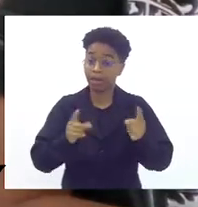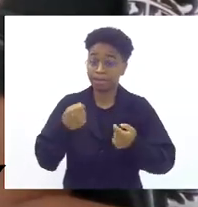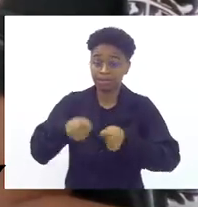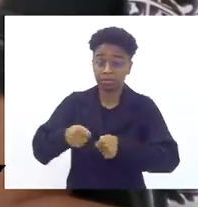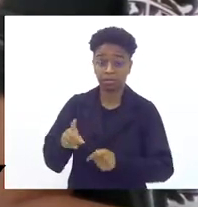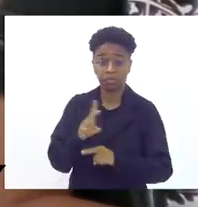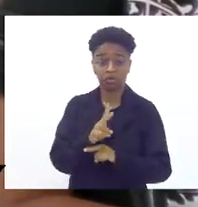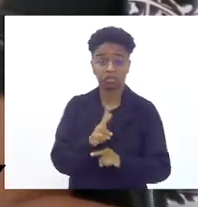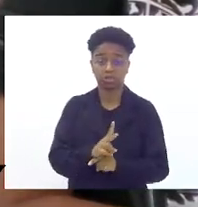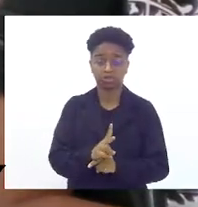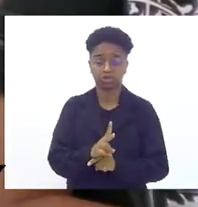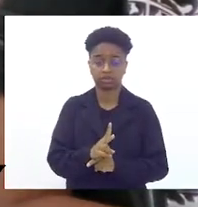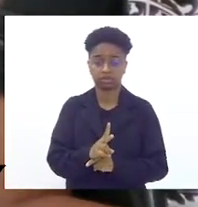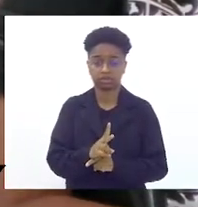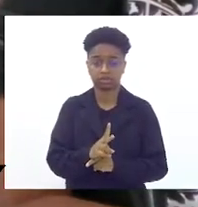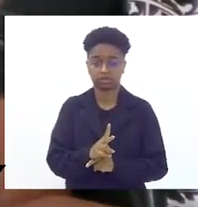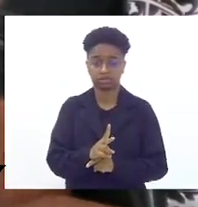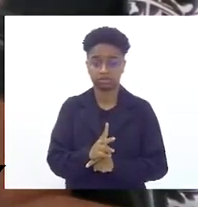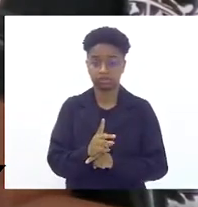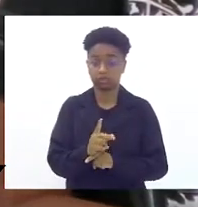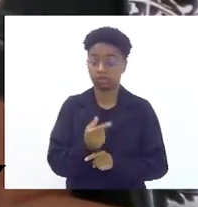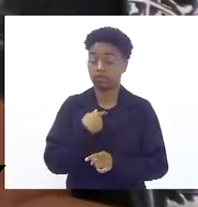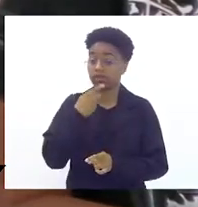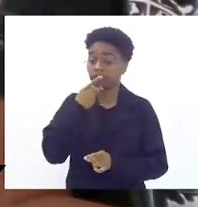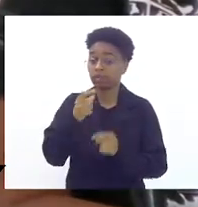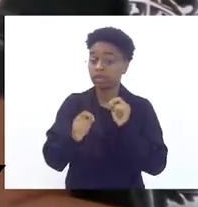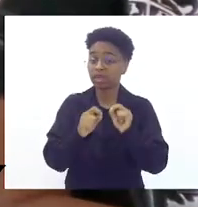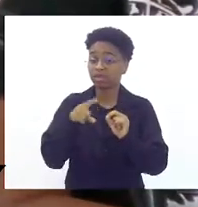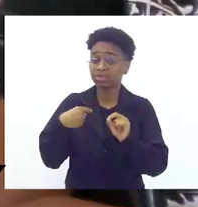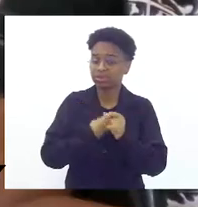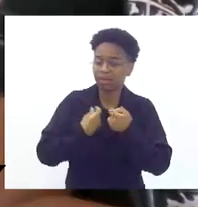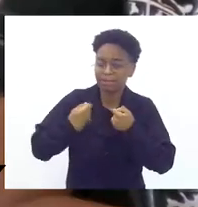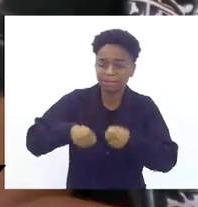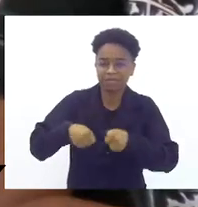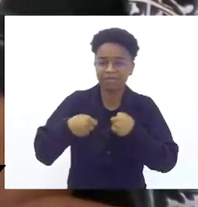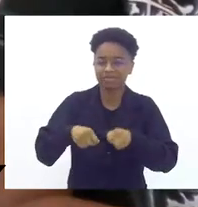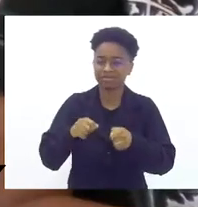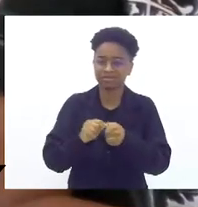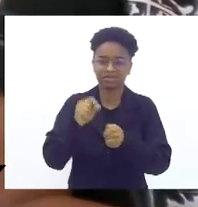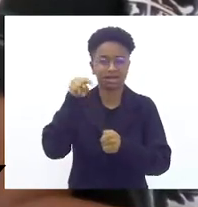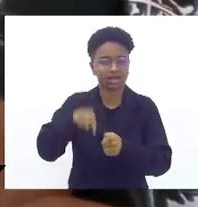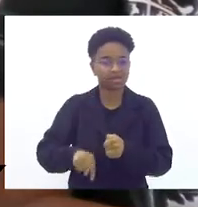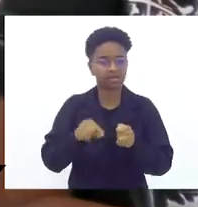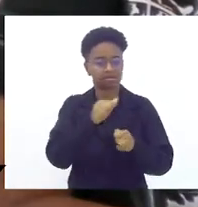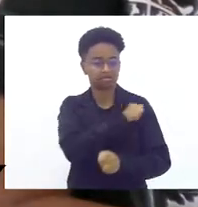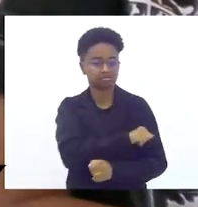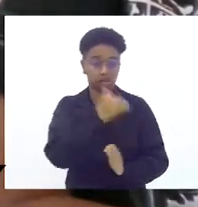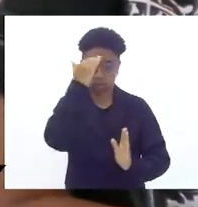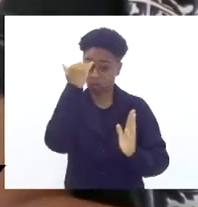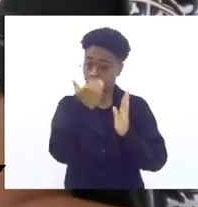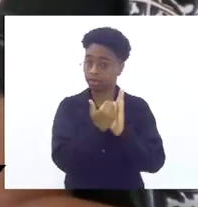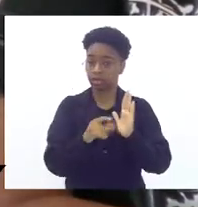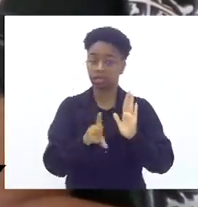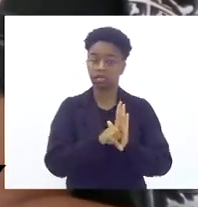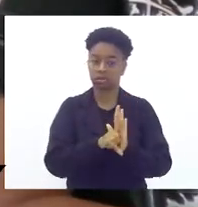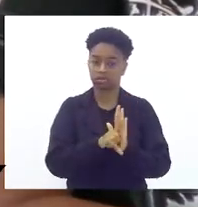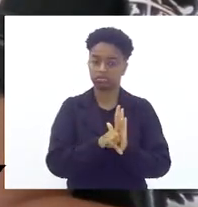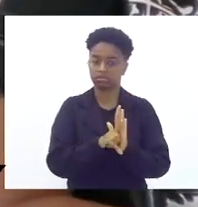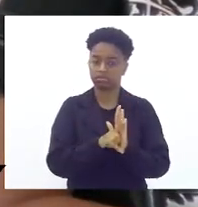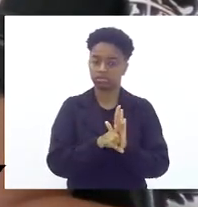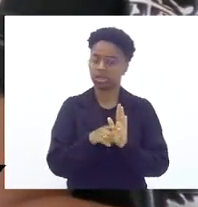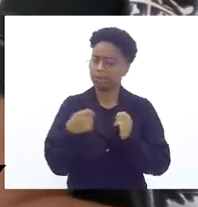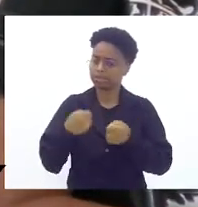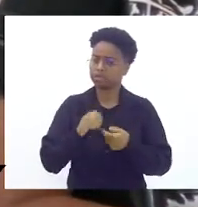isso deputados Deputado aí todo mundo é que é preciso fazer com que o Rio de Janeiro cumpray é preciso responsabilizar